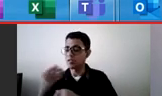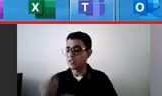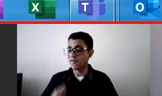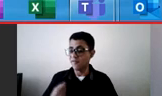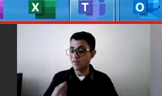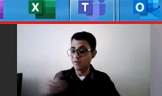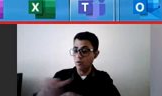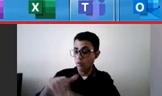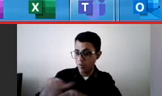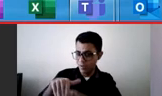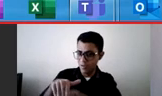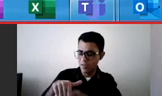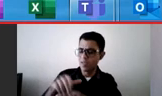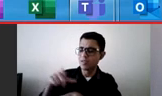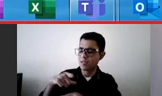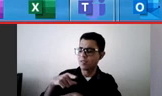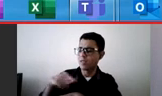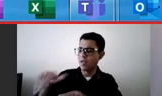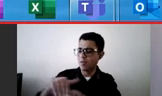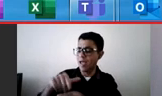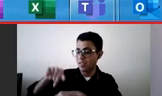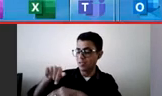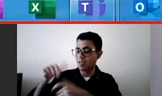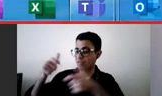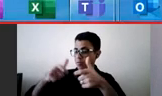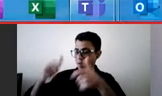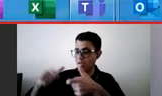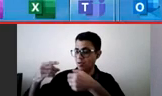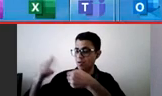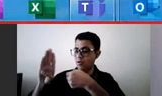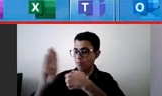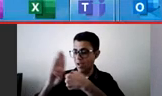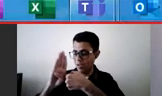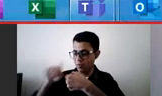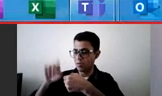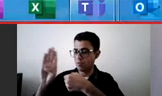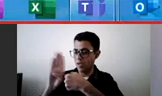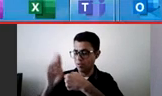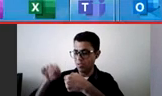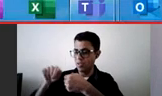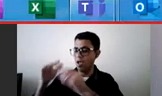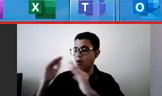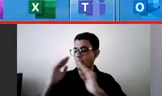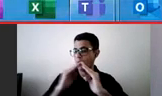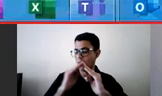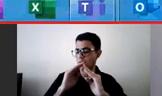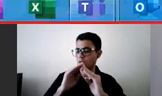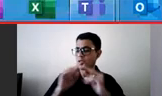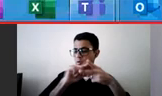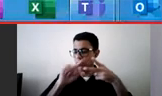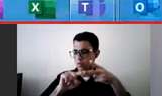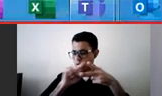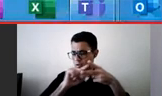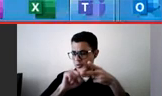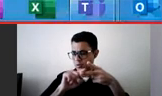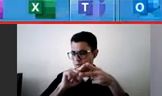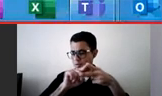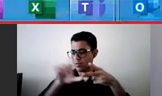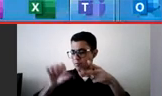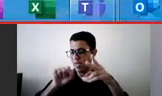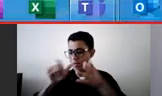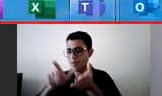que pareça. Eu tenho aqui no bairro, tem dois senhores que moram aqui e são... tem catadores de